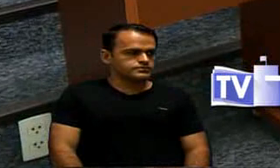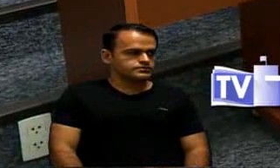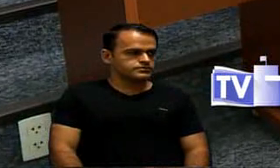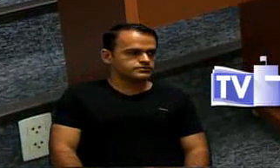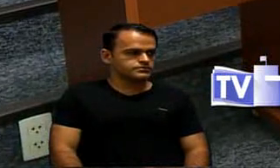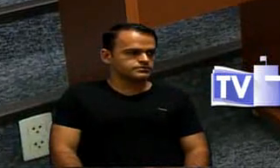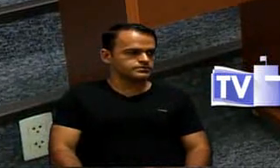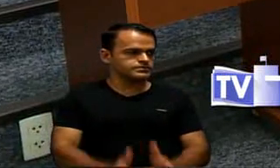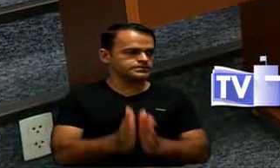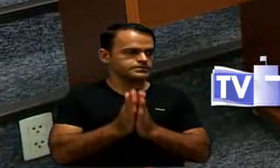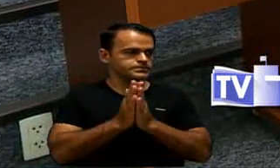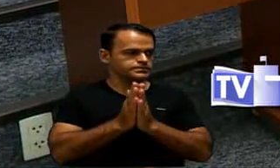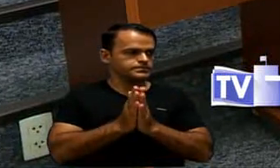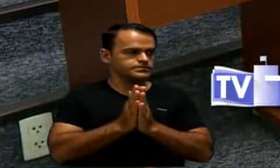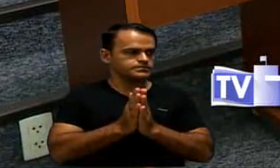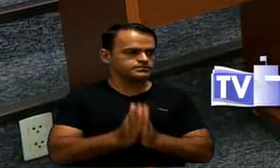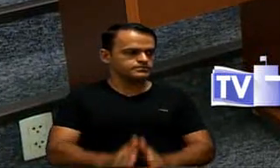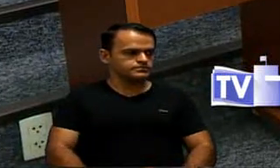Por favor.